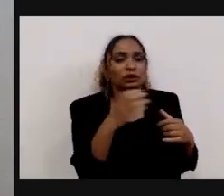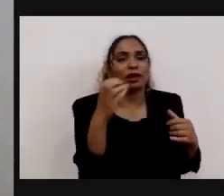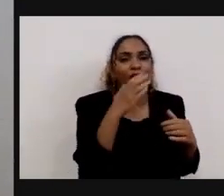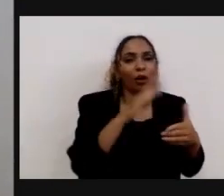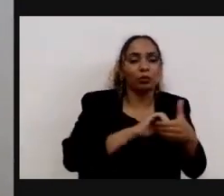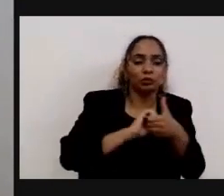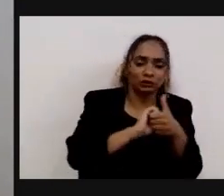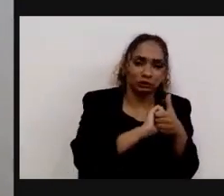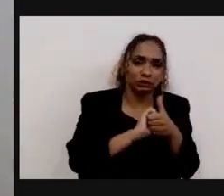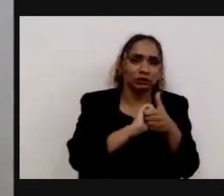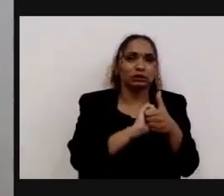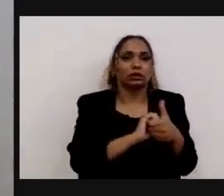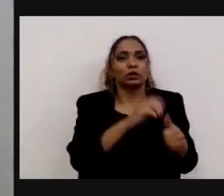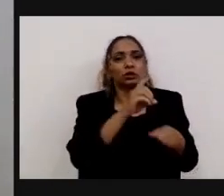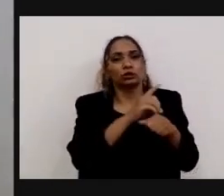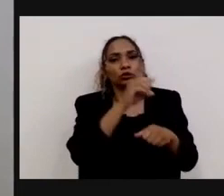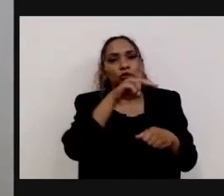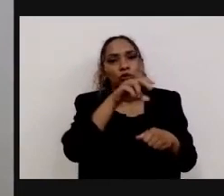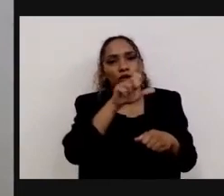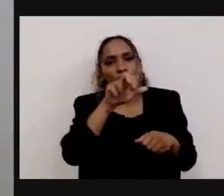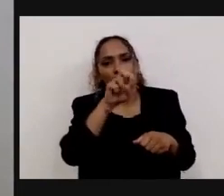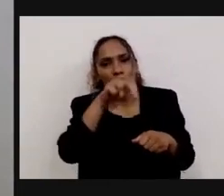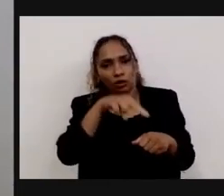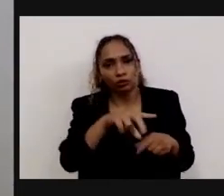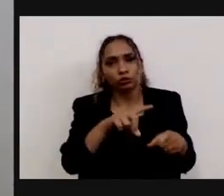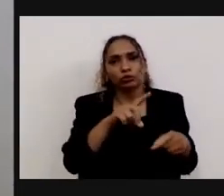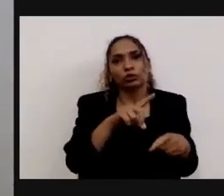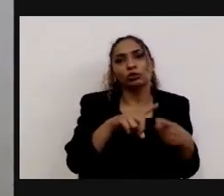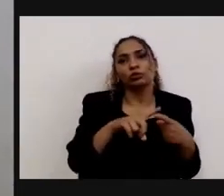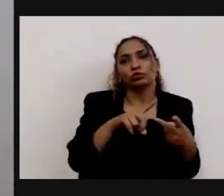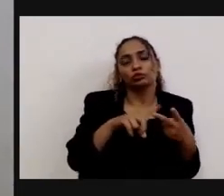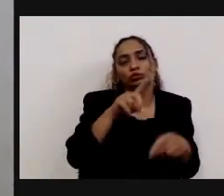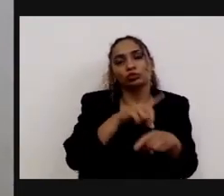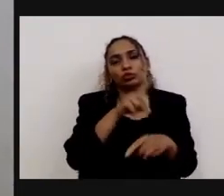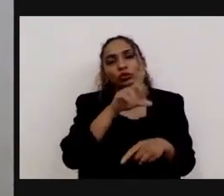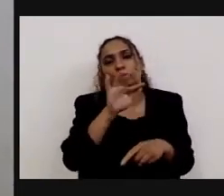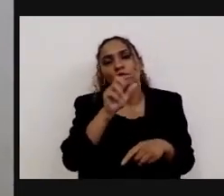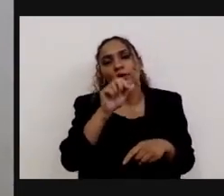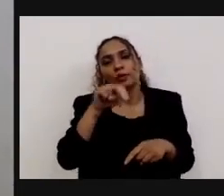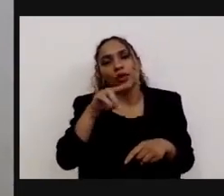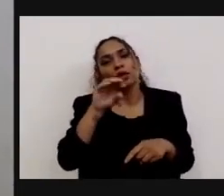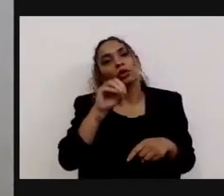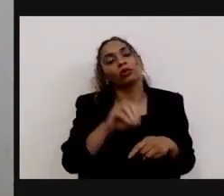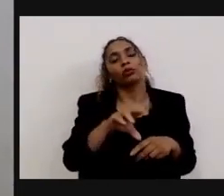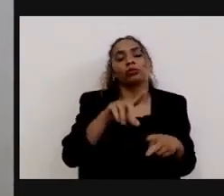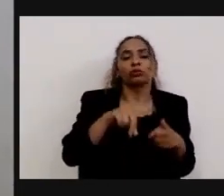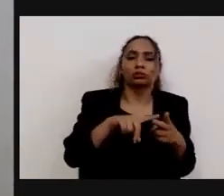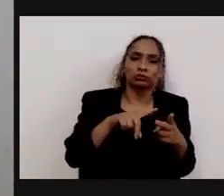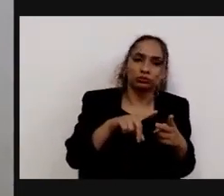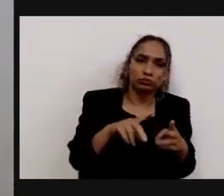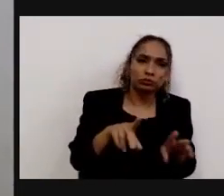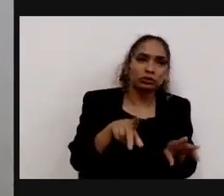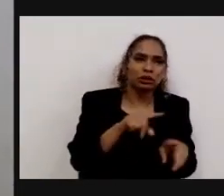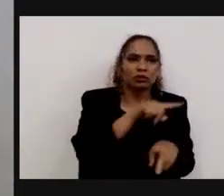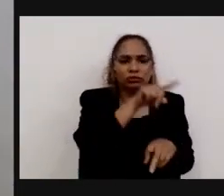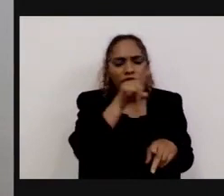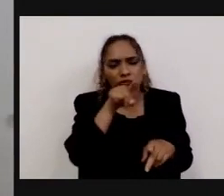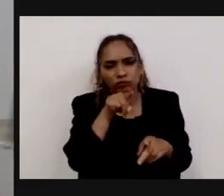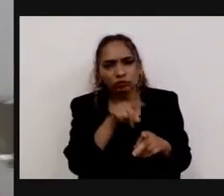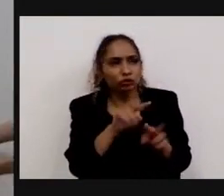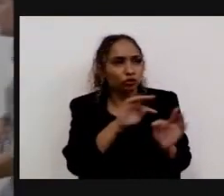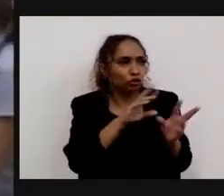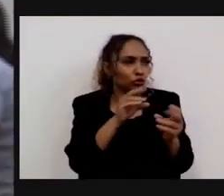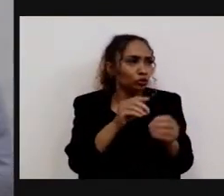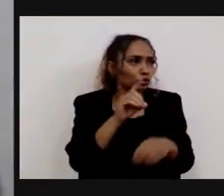é uma rápida saudação ao Dr Nelson Dr Fabiano que do Centro de Formação muita informalmente a todos